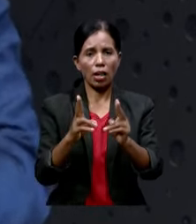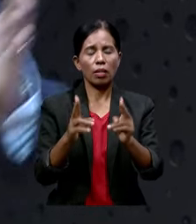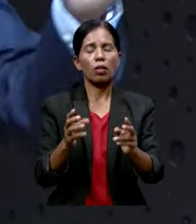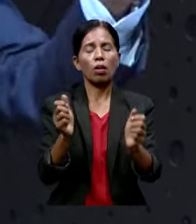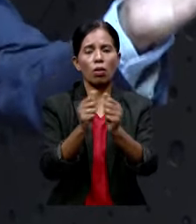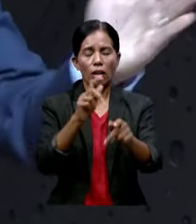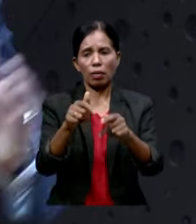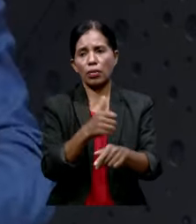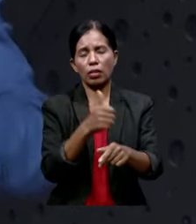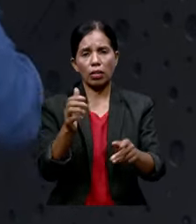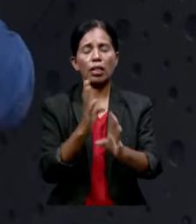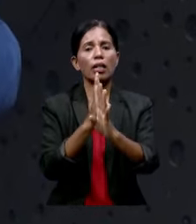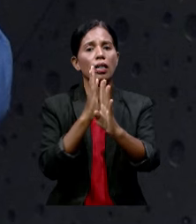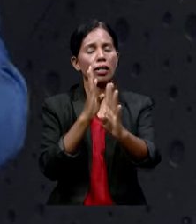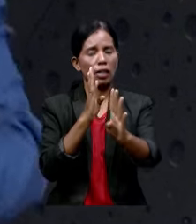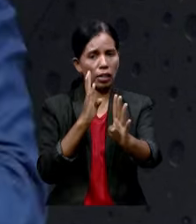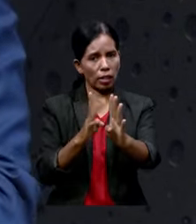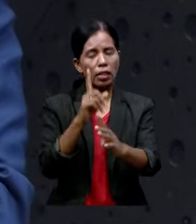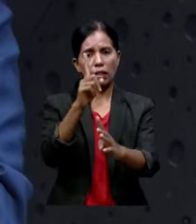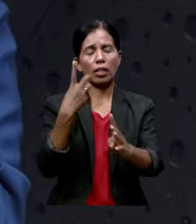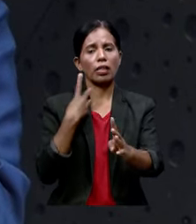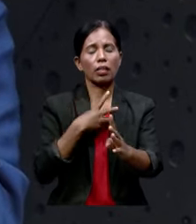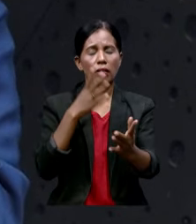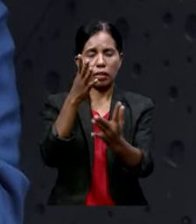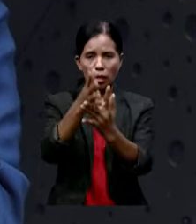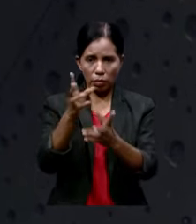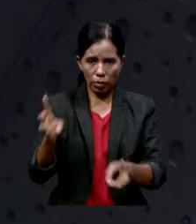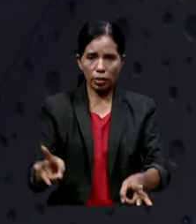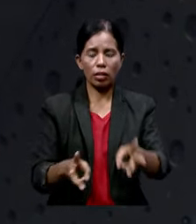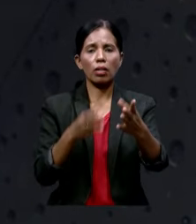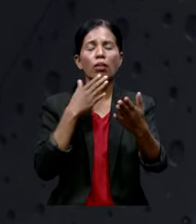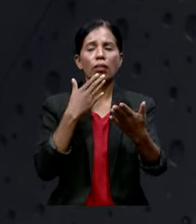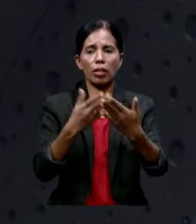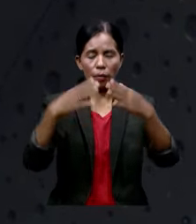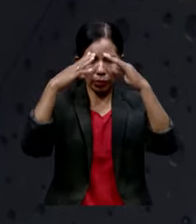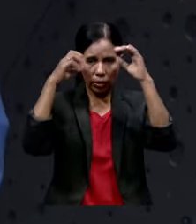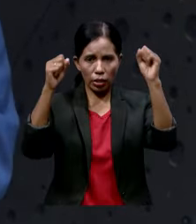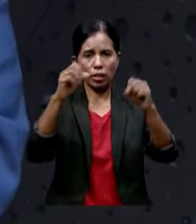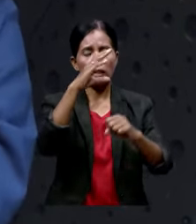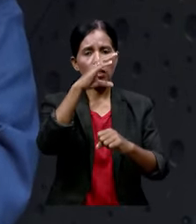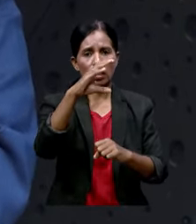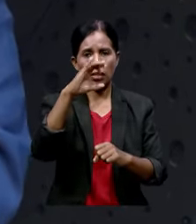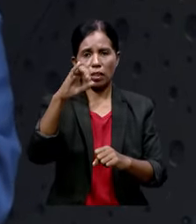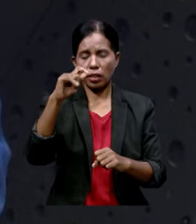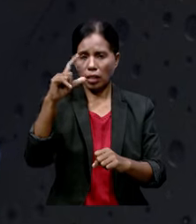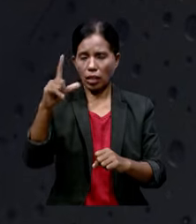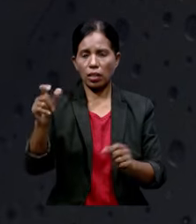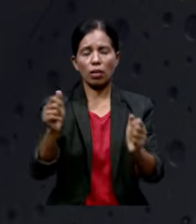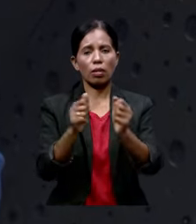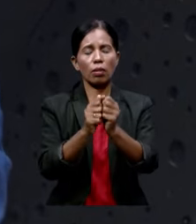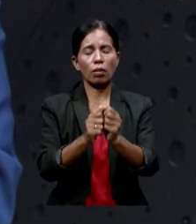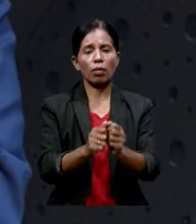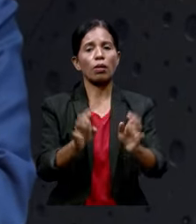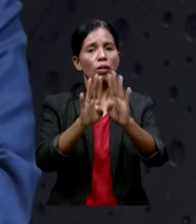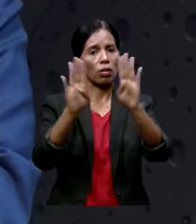sarnekalai. Ne forma ida. Atu ita mos bele tama autostrada ne hodiak. Presidente CCITL mos acrescenta o presença portal